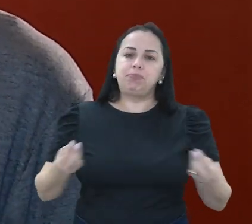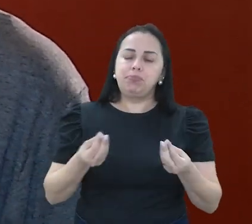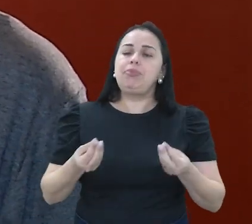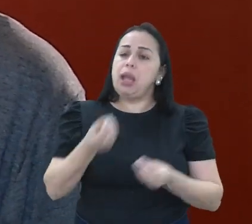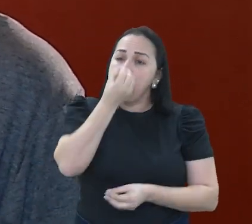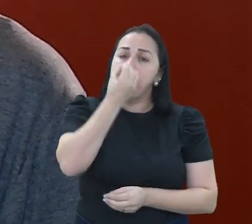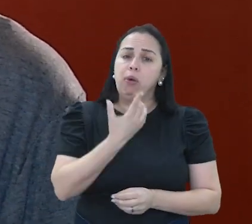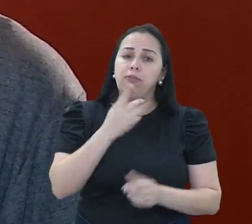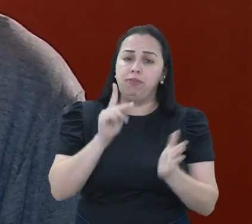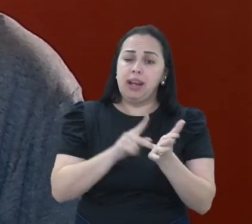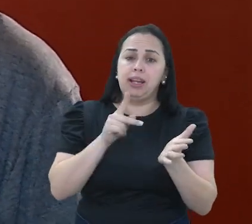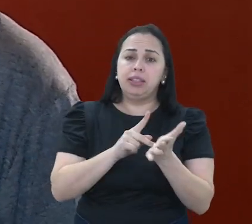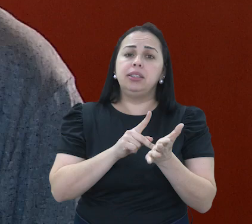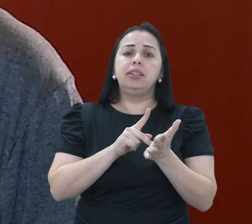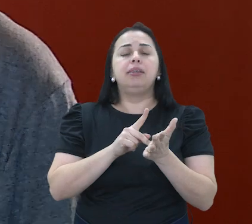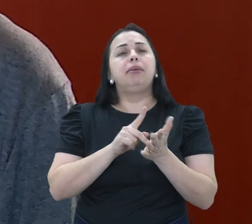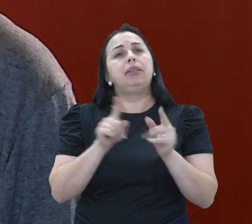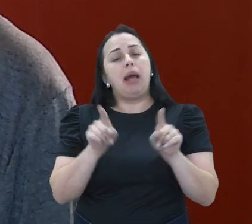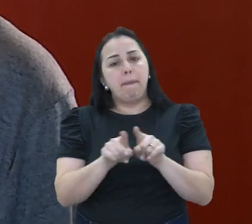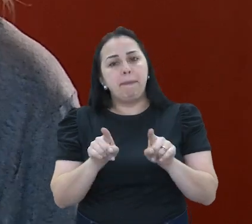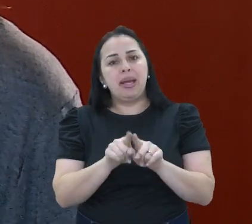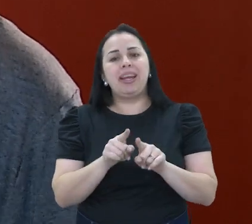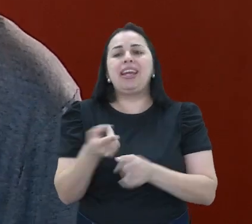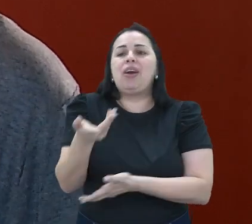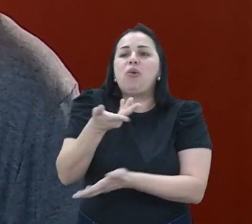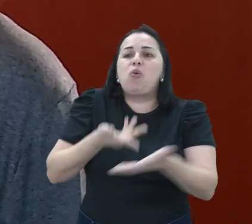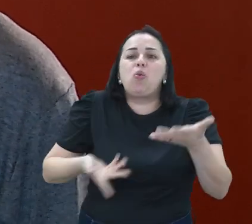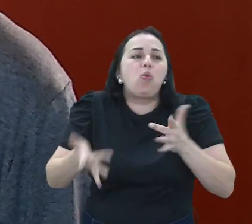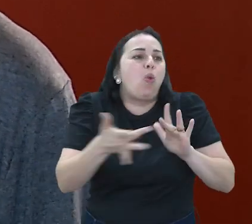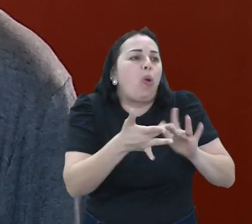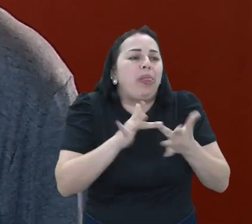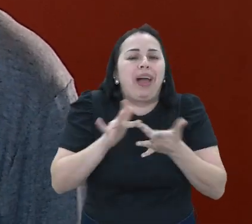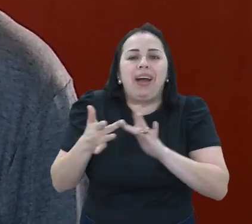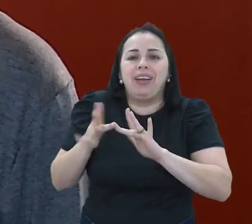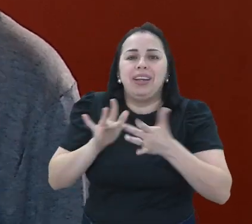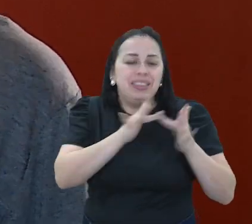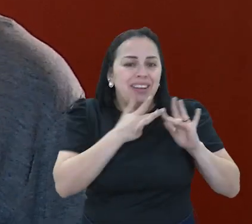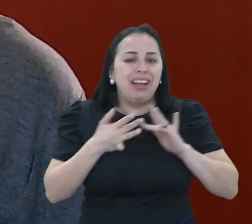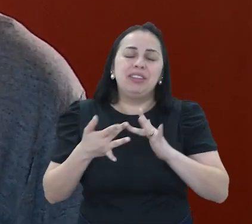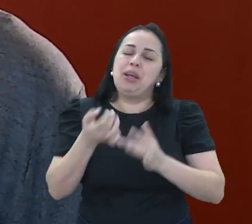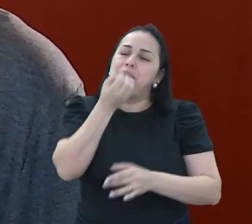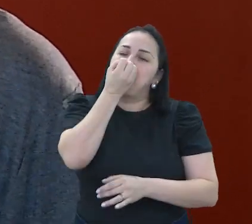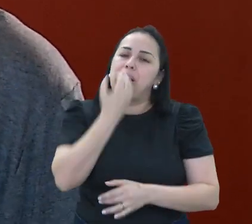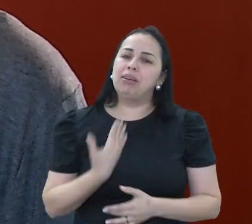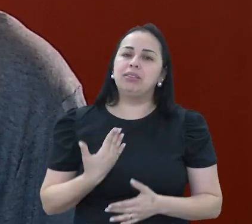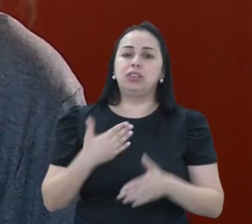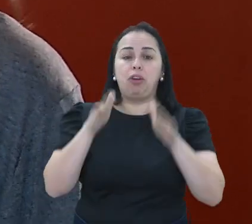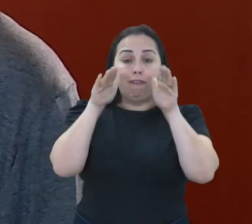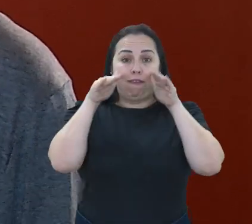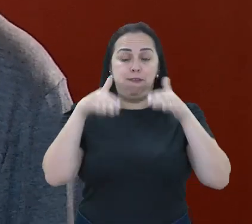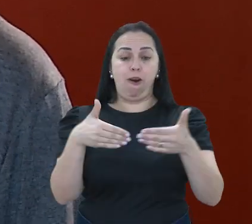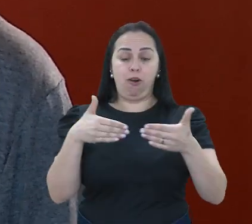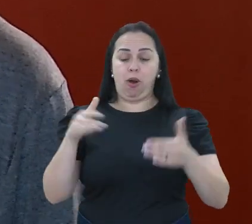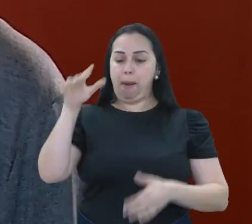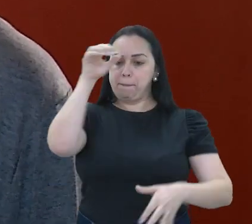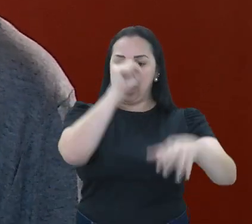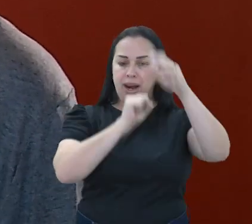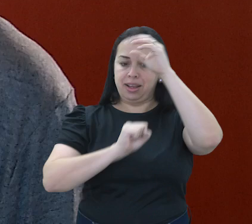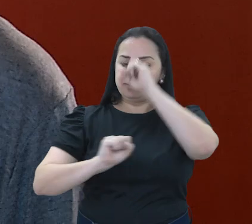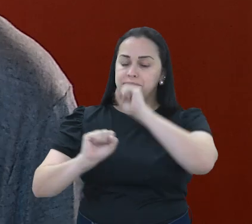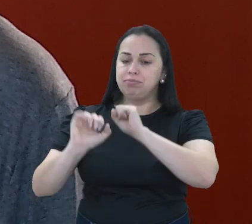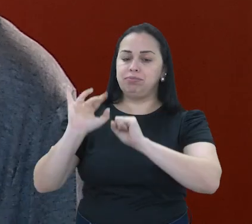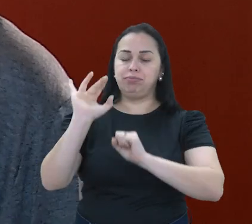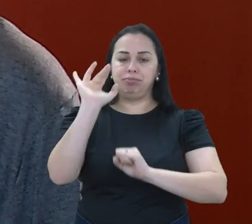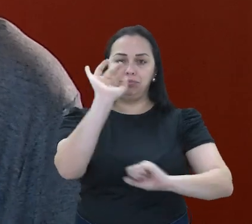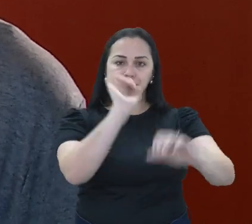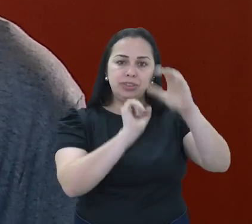um lado positivo, né, da dança, fora toda a socialização que tem com os colegas, de concentração, do aprendizado em